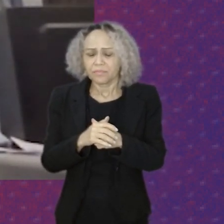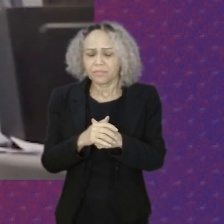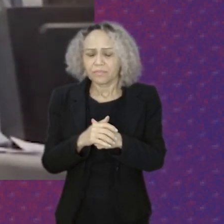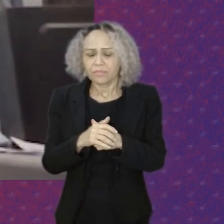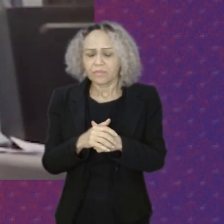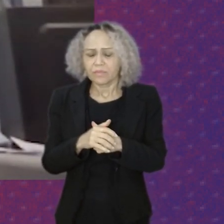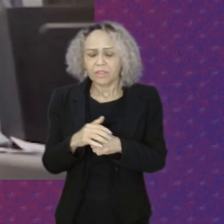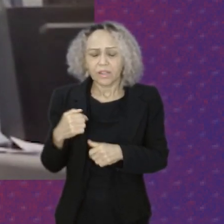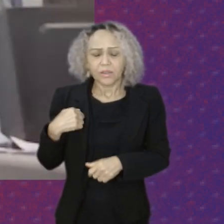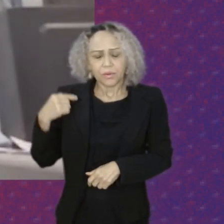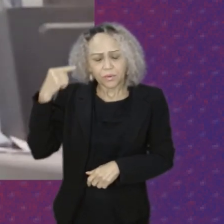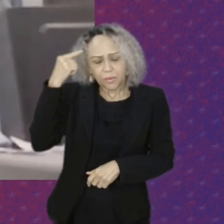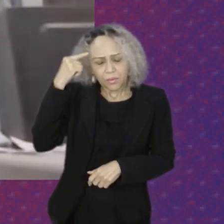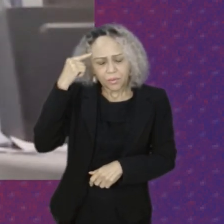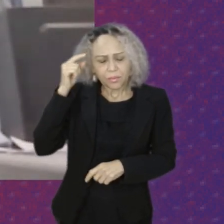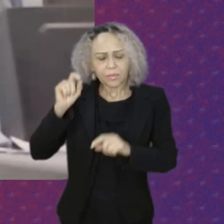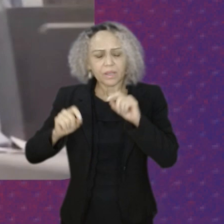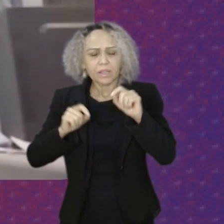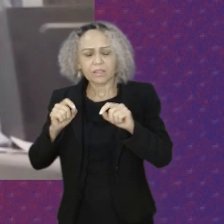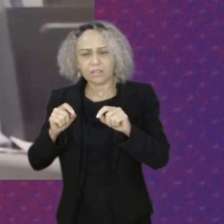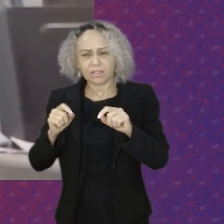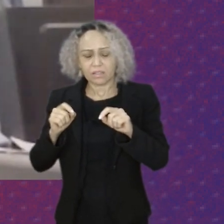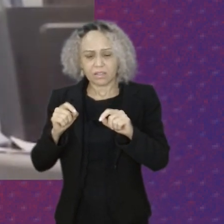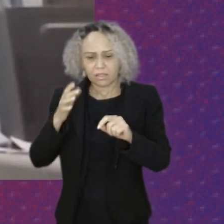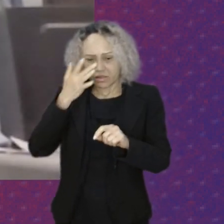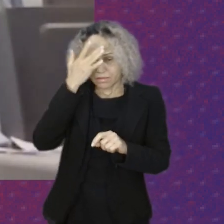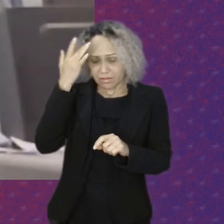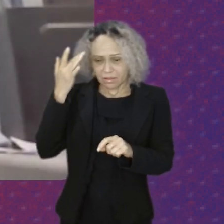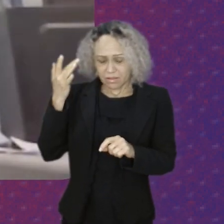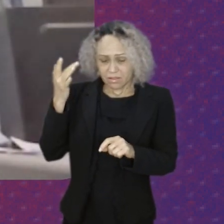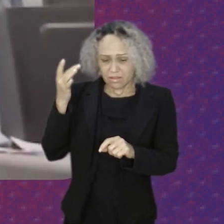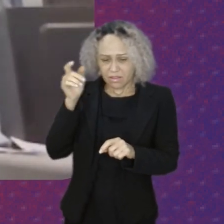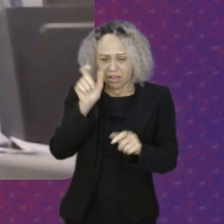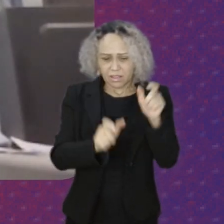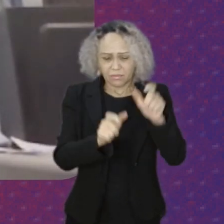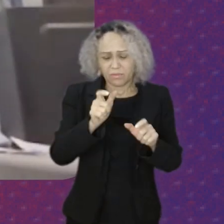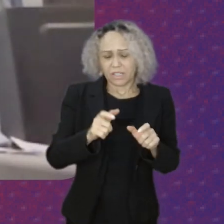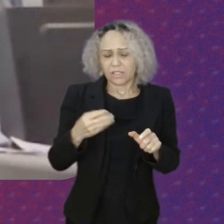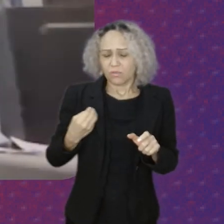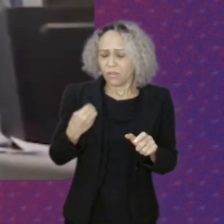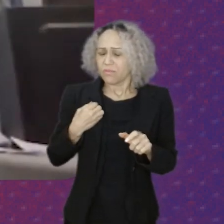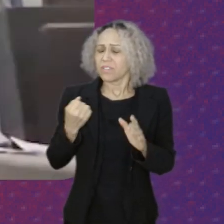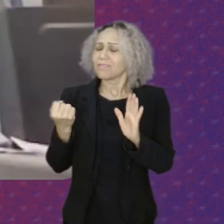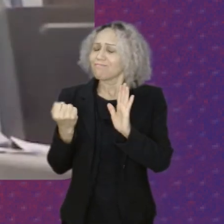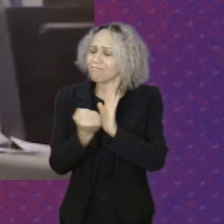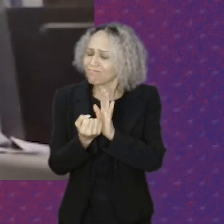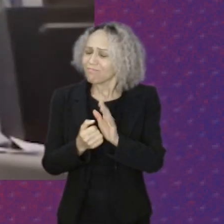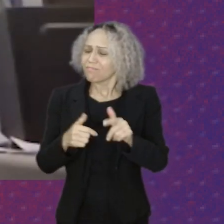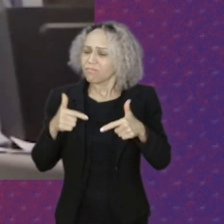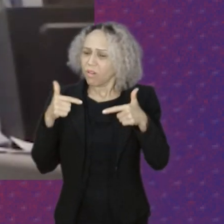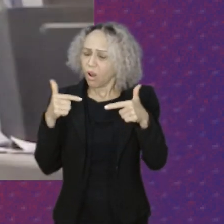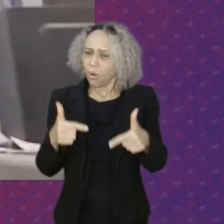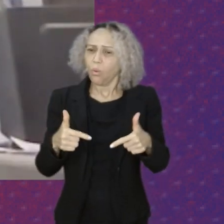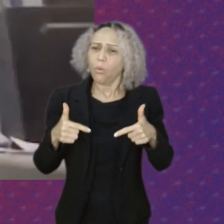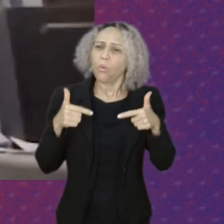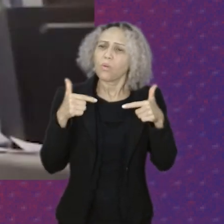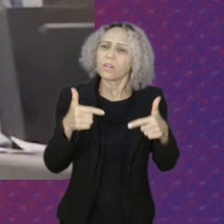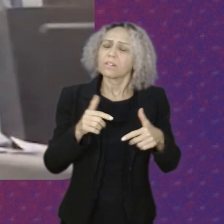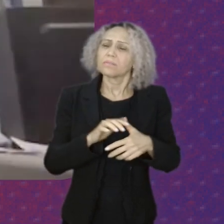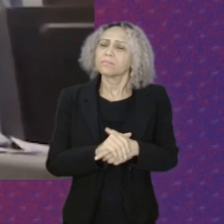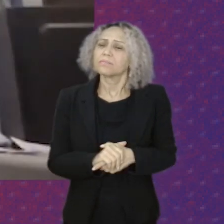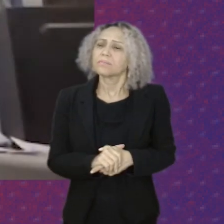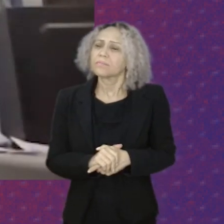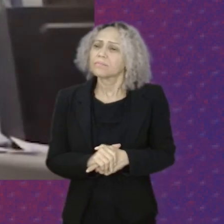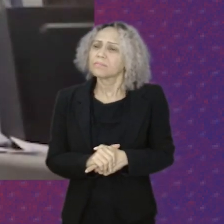né, que tem sua vida, sua trajetória marcada no trabalho coletivo, né, na coletivo da sua comunidade,